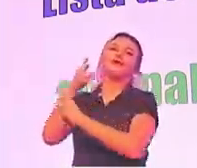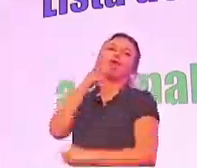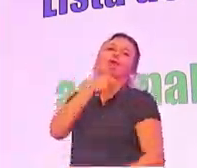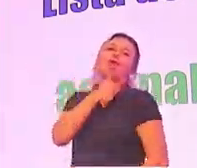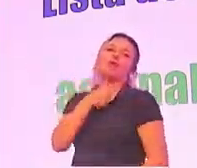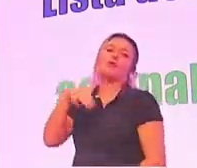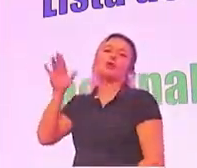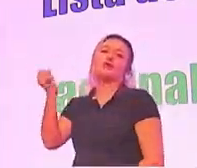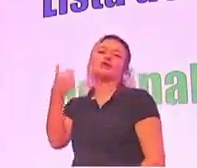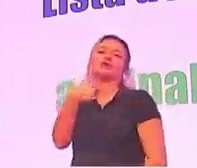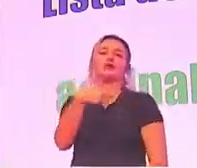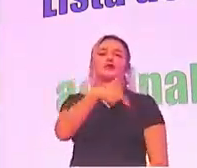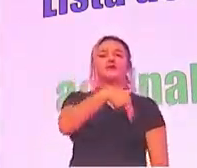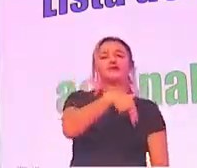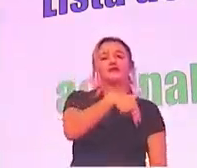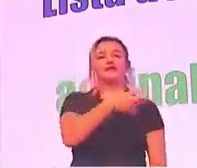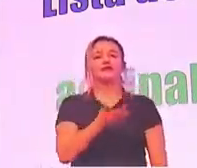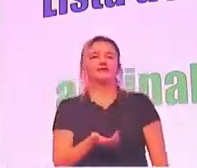bom?